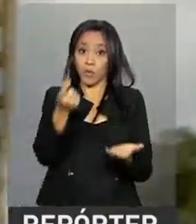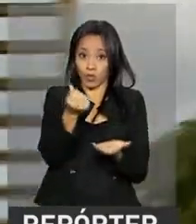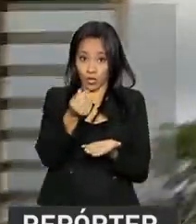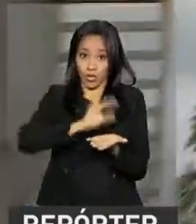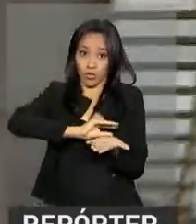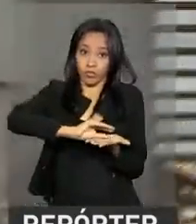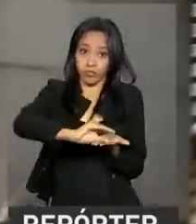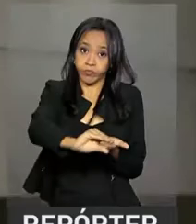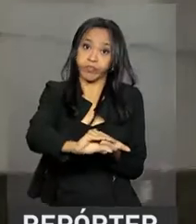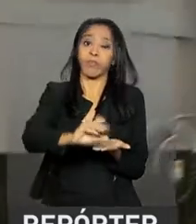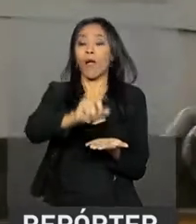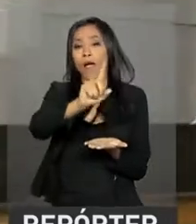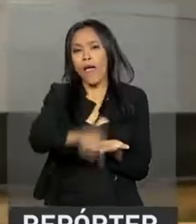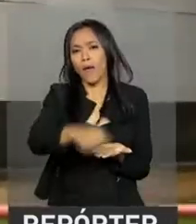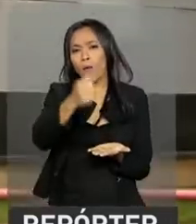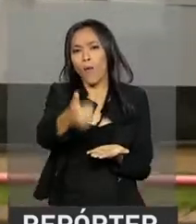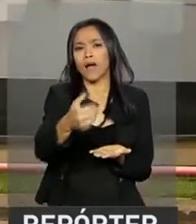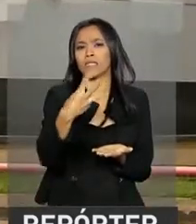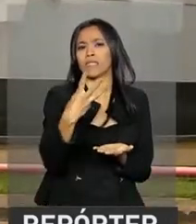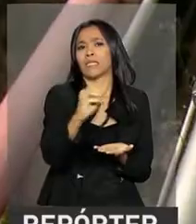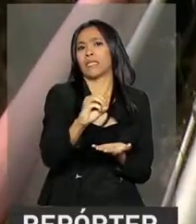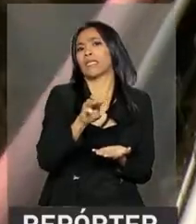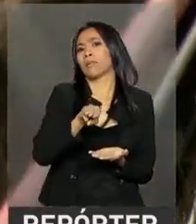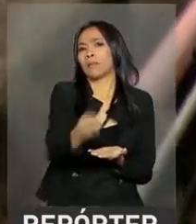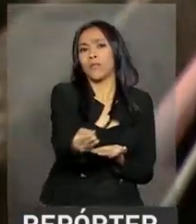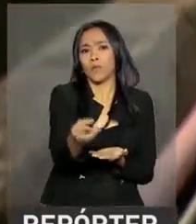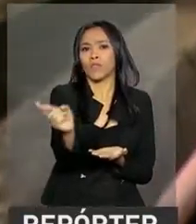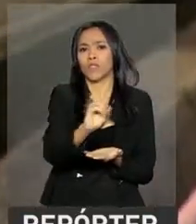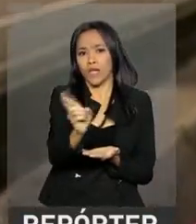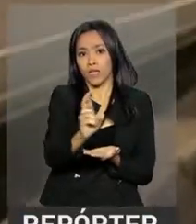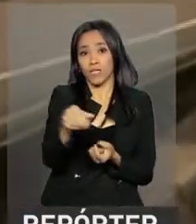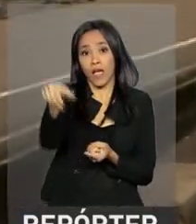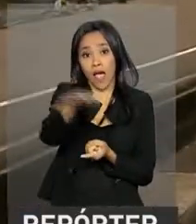previstos são de quase 30 milhões de reais.